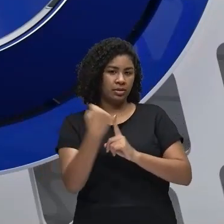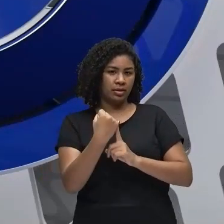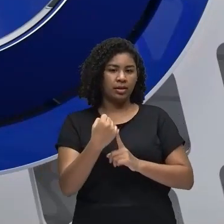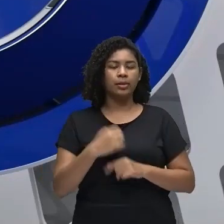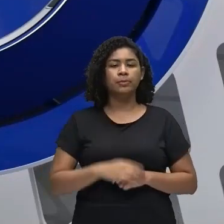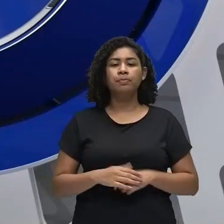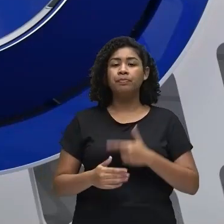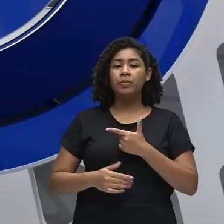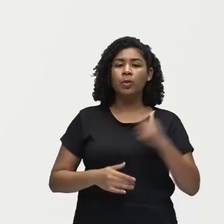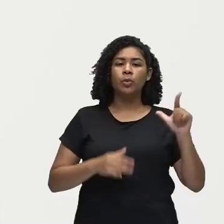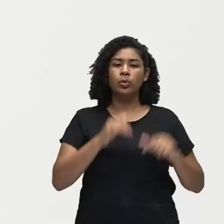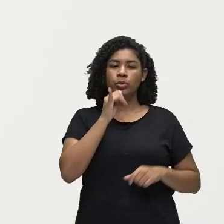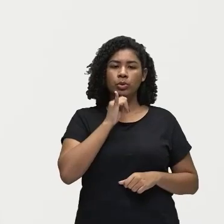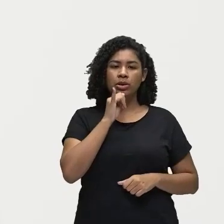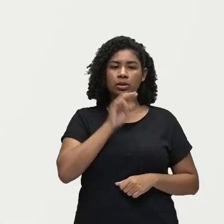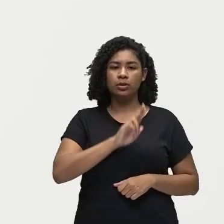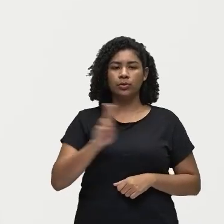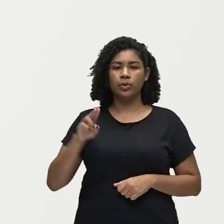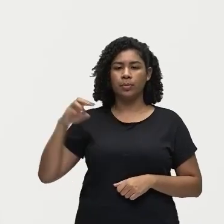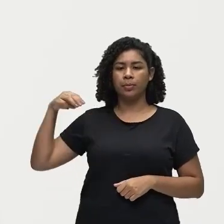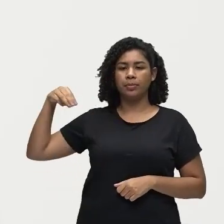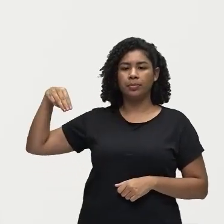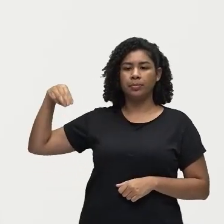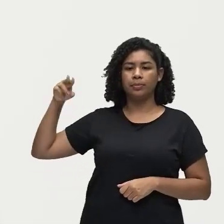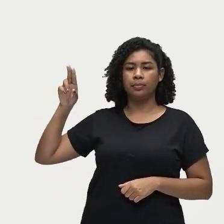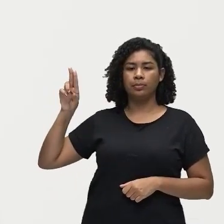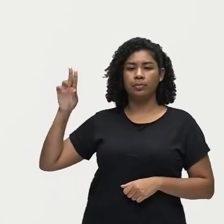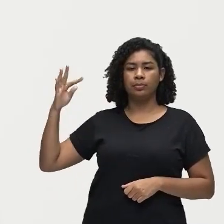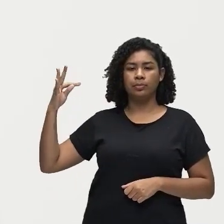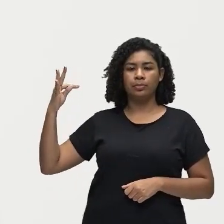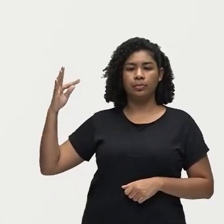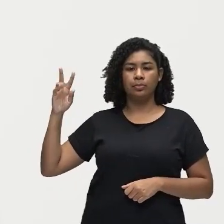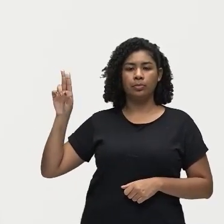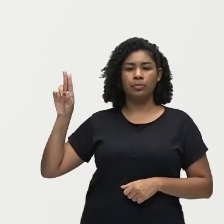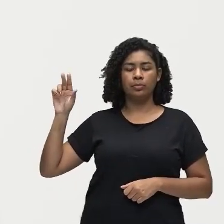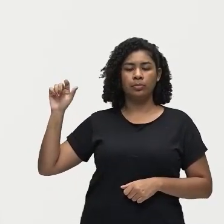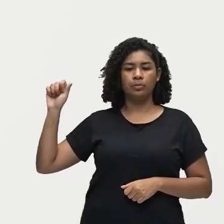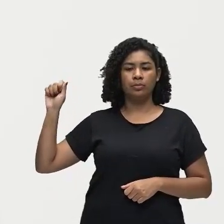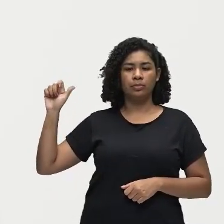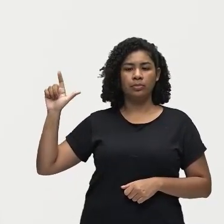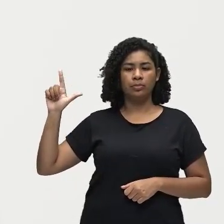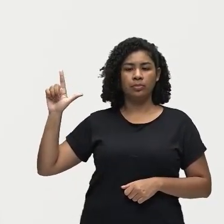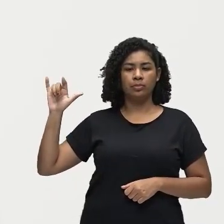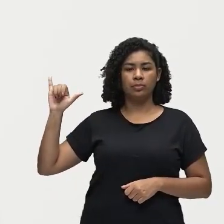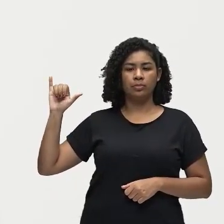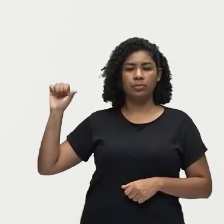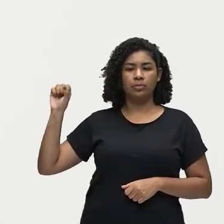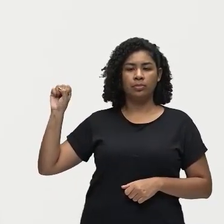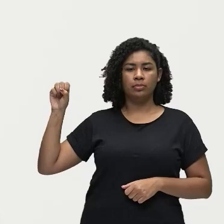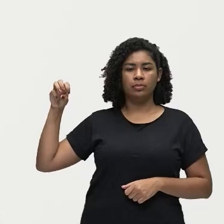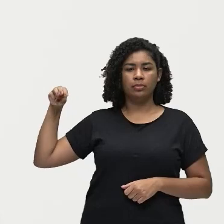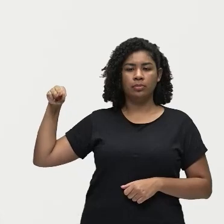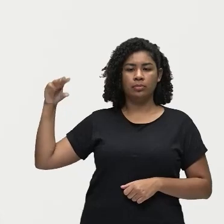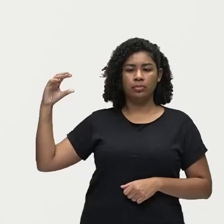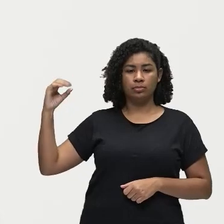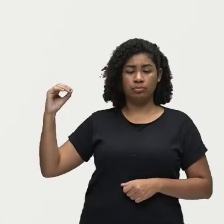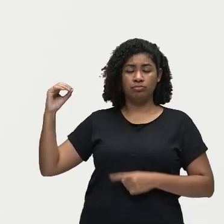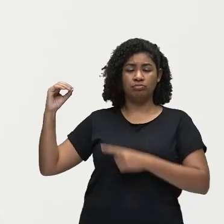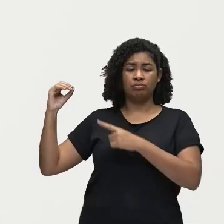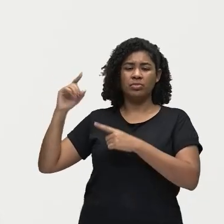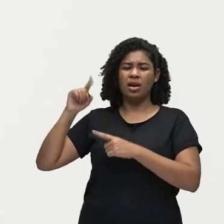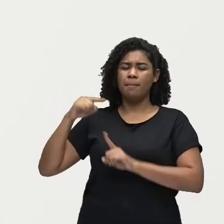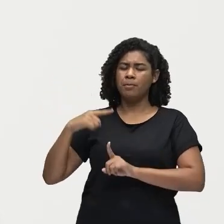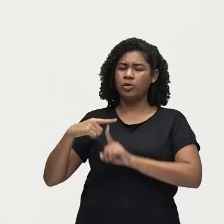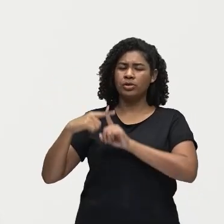ao mutualismo. Olha só. O mutualismo é uma relação benéfica para ambos os